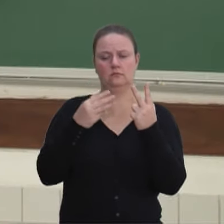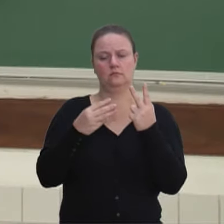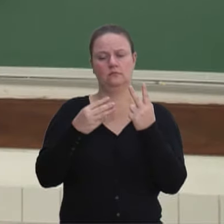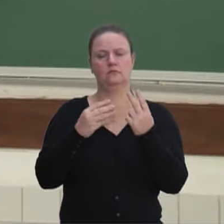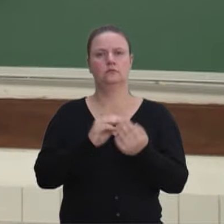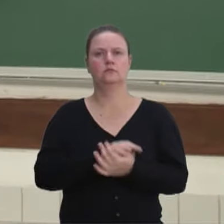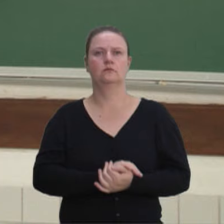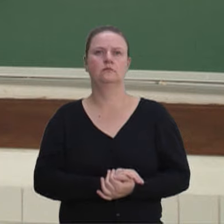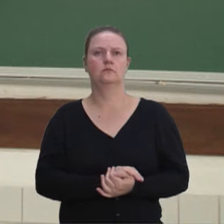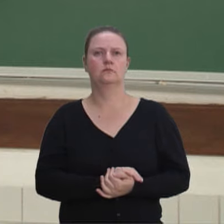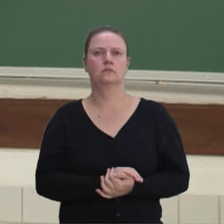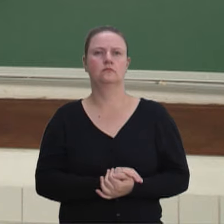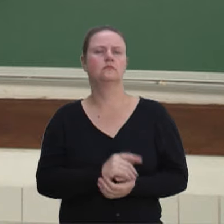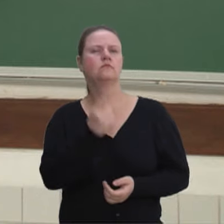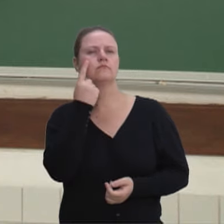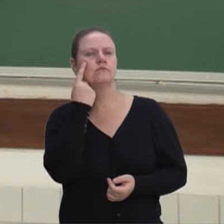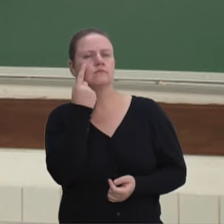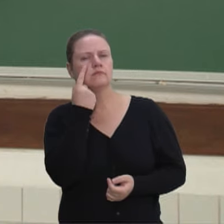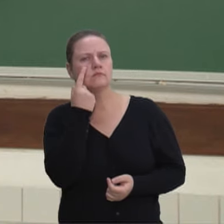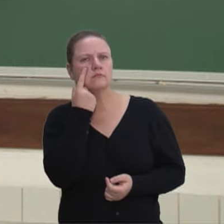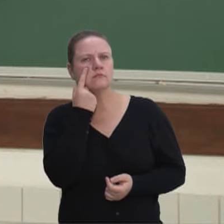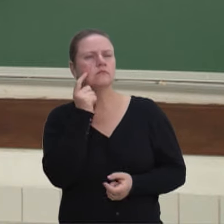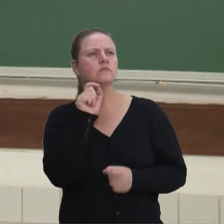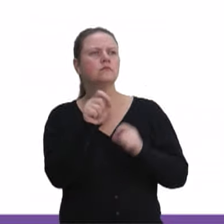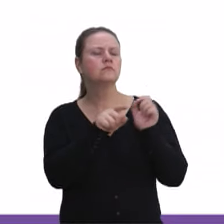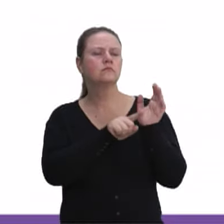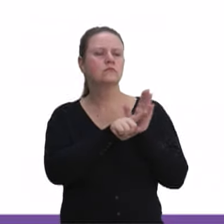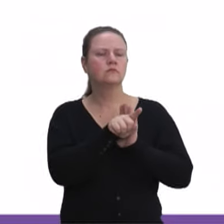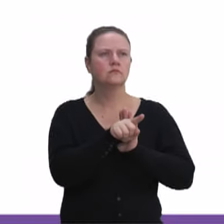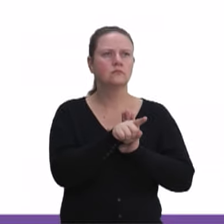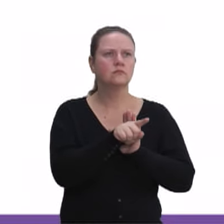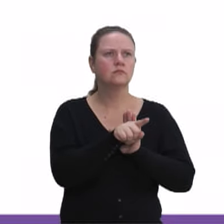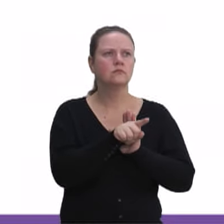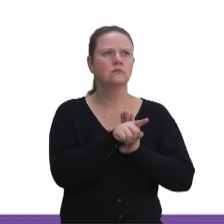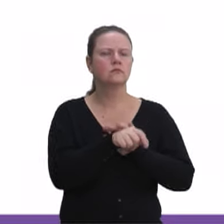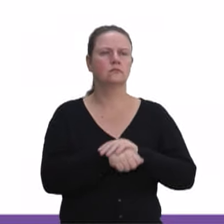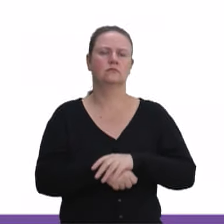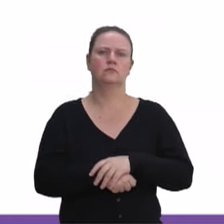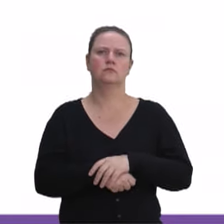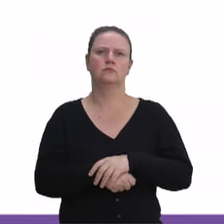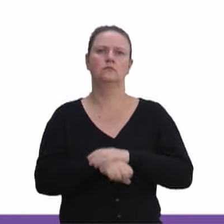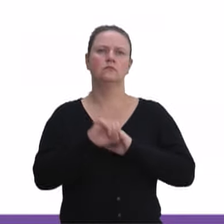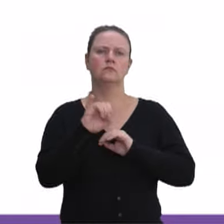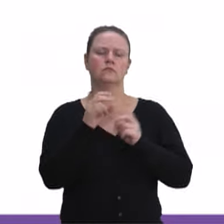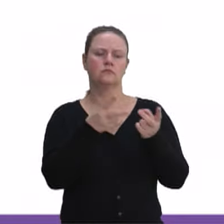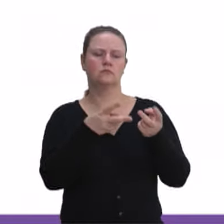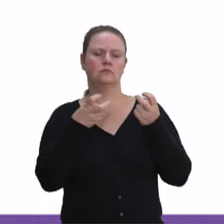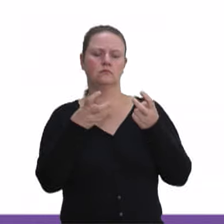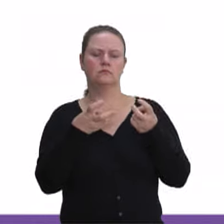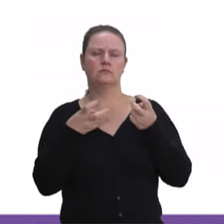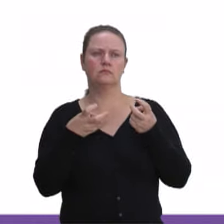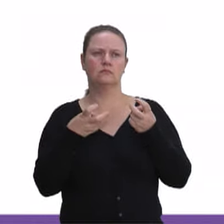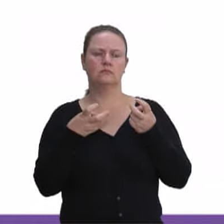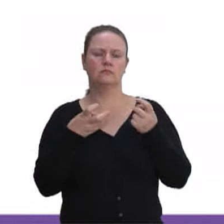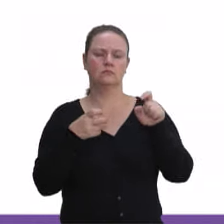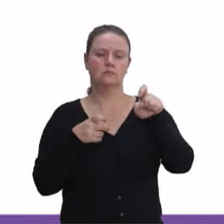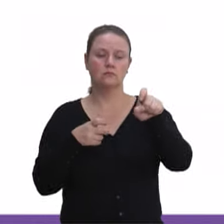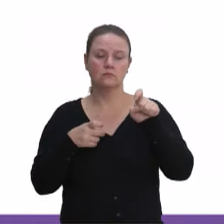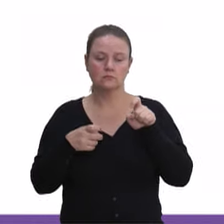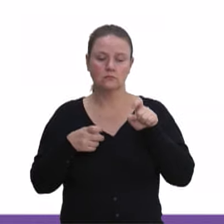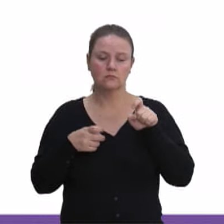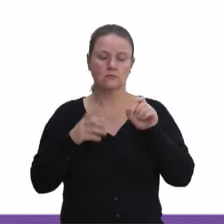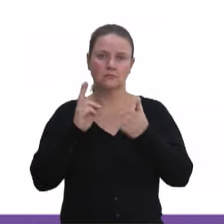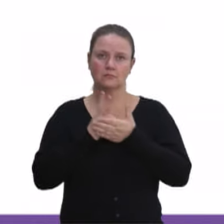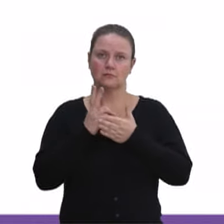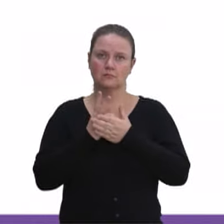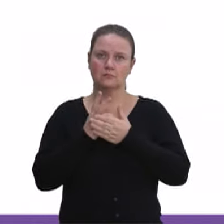Tá, vou ver lá na minha questão, como ela me pede. Se eu observar, o x está sempre do lado esquerdo